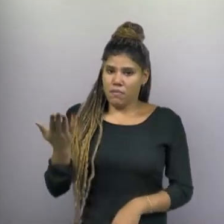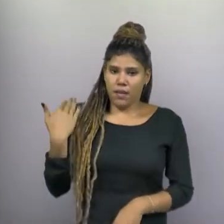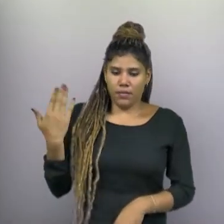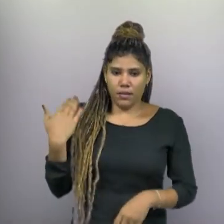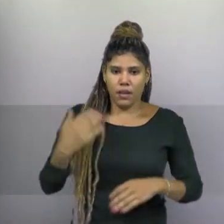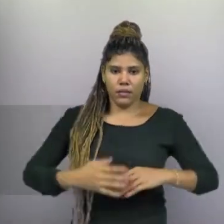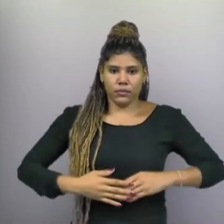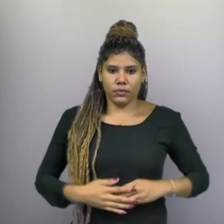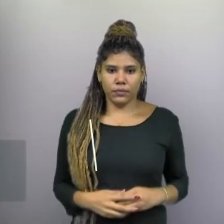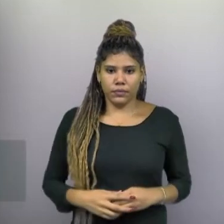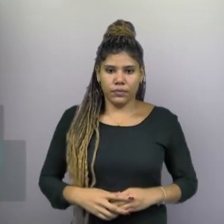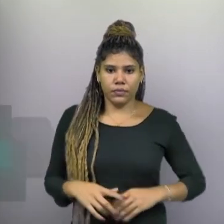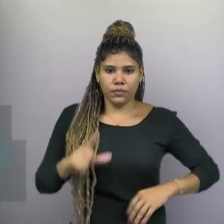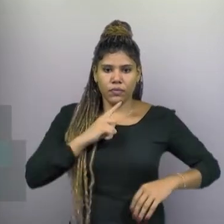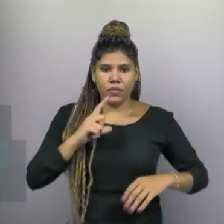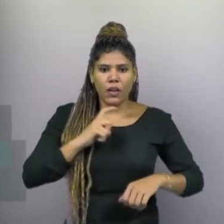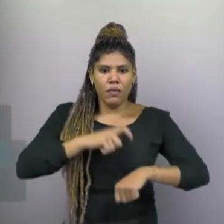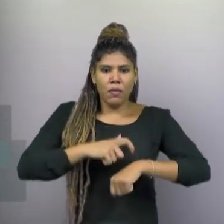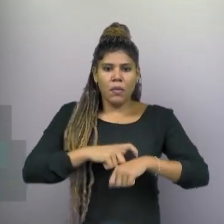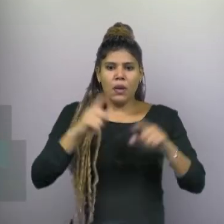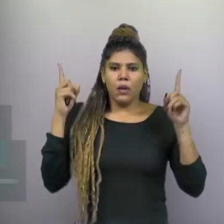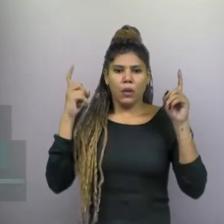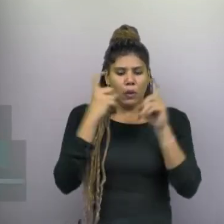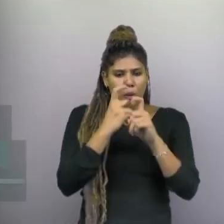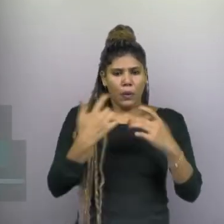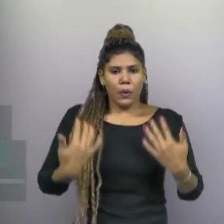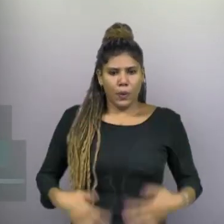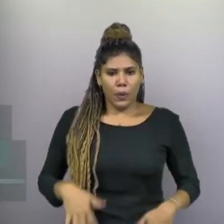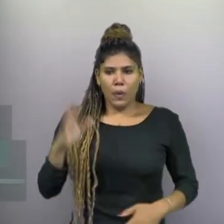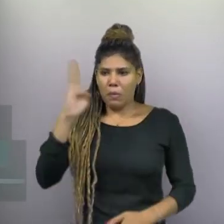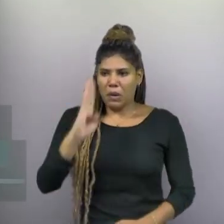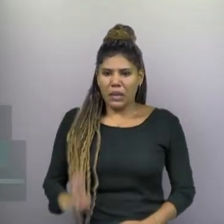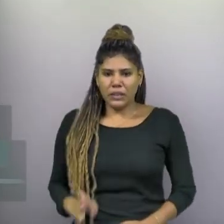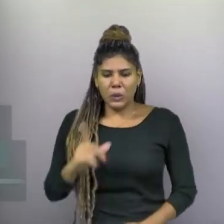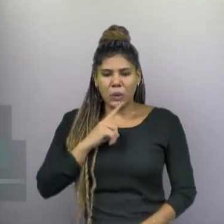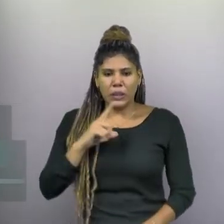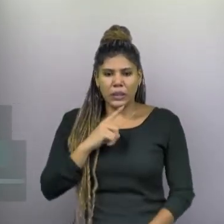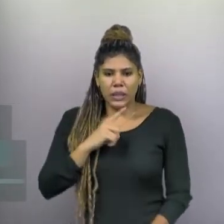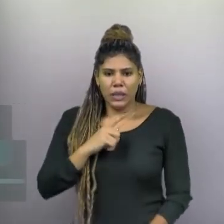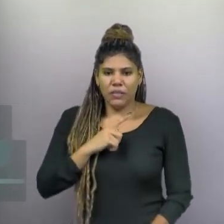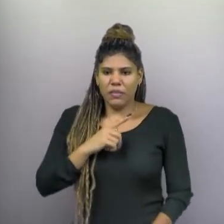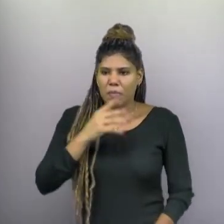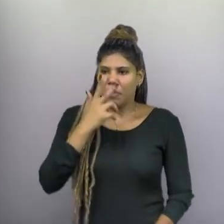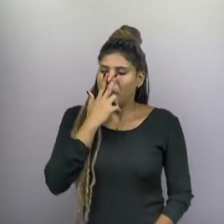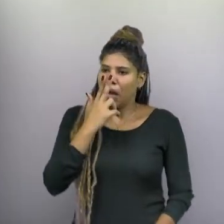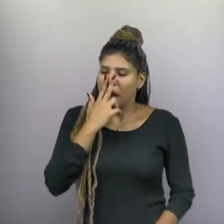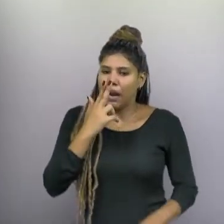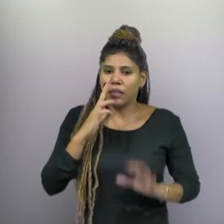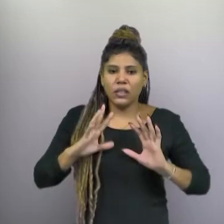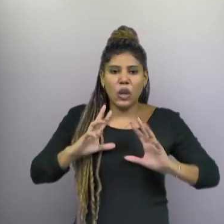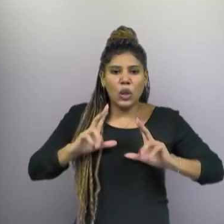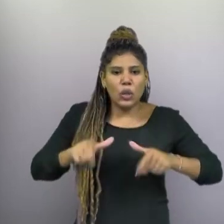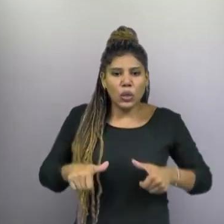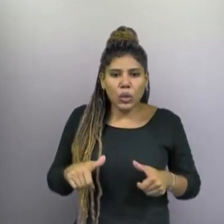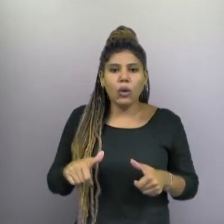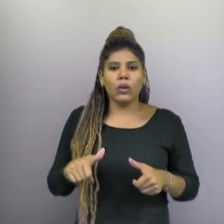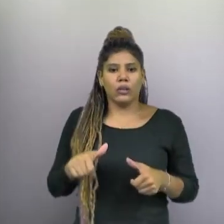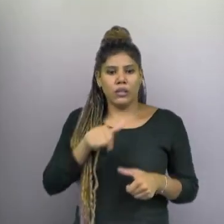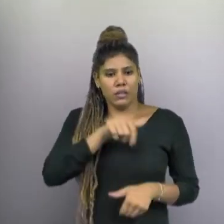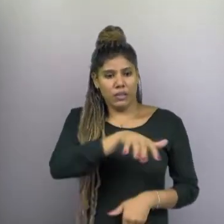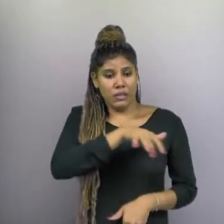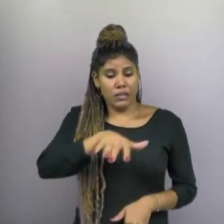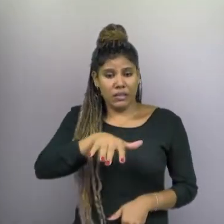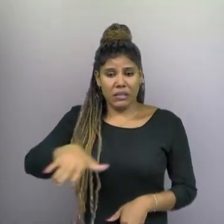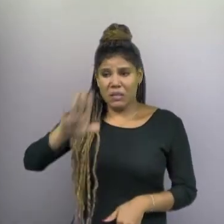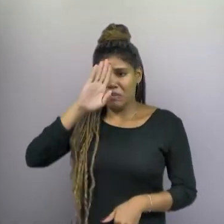recentemente tempos muito sombrios, onde o Brasil foi violentamente negligenciado nas suas mais importantes áreas.